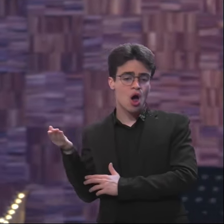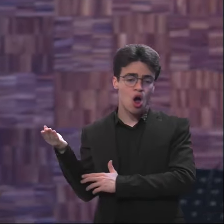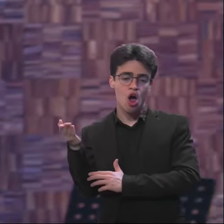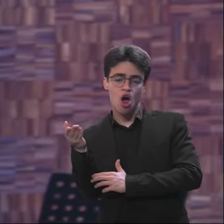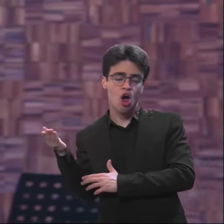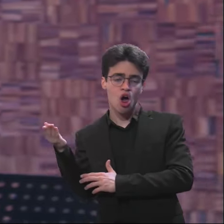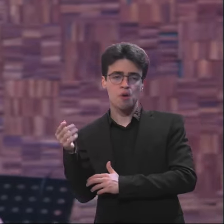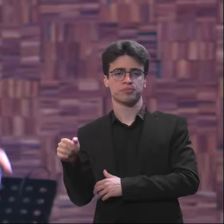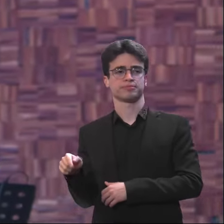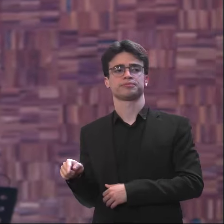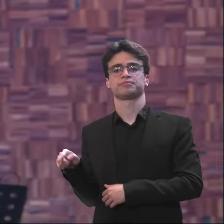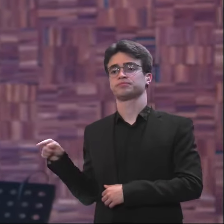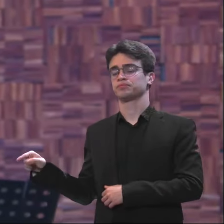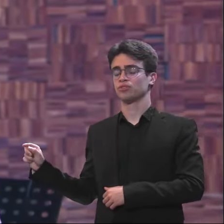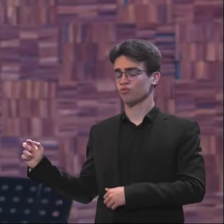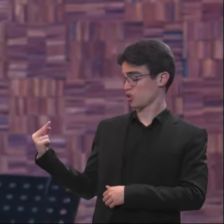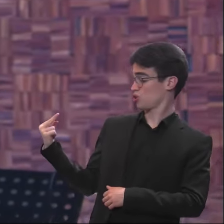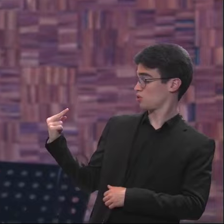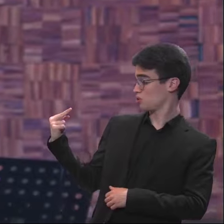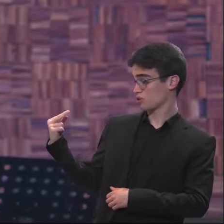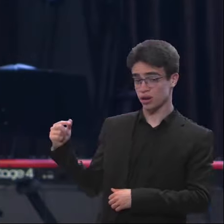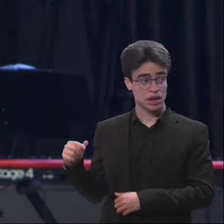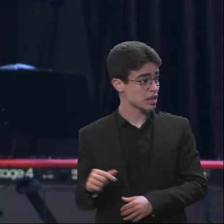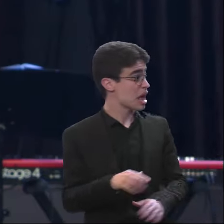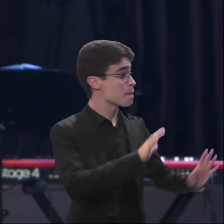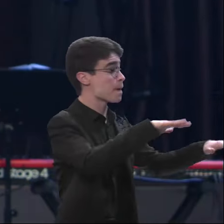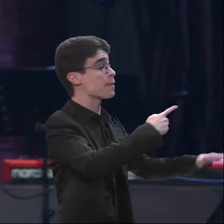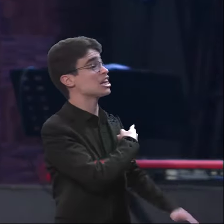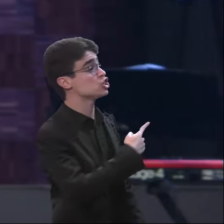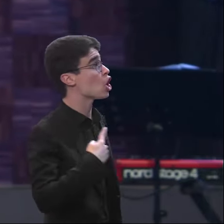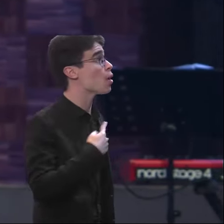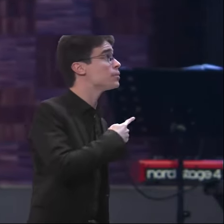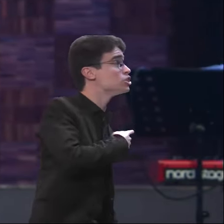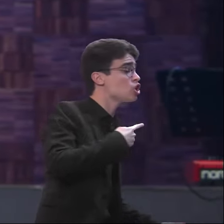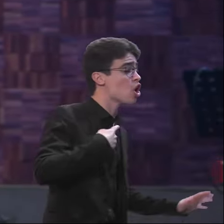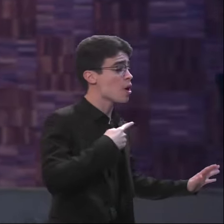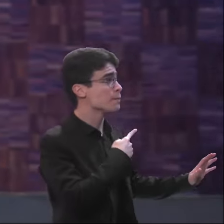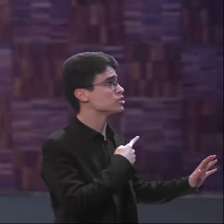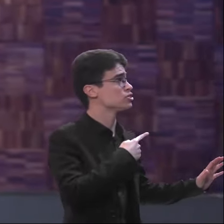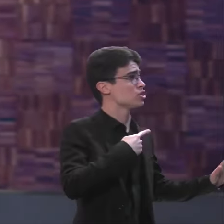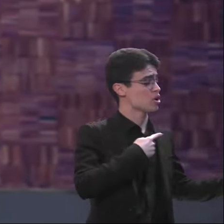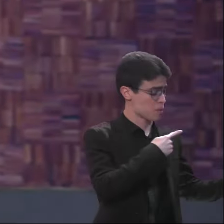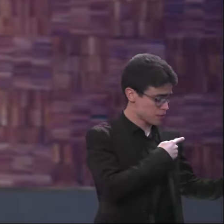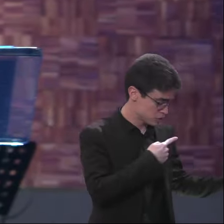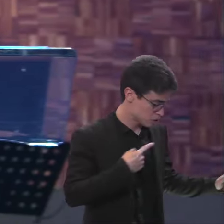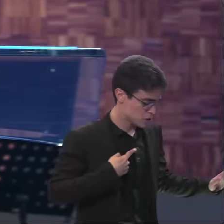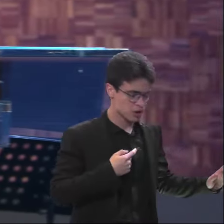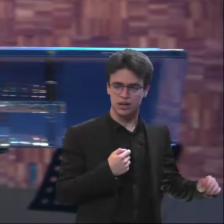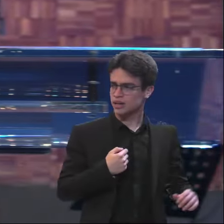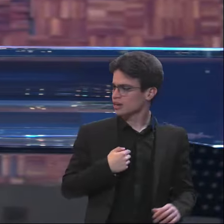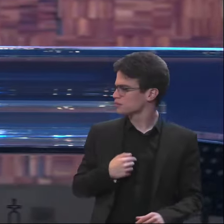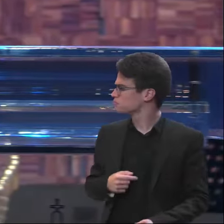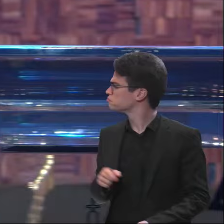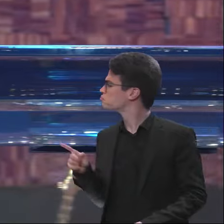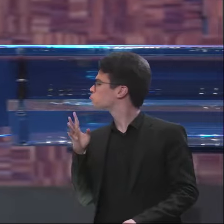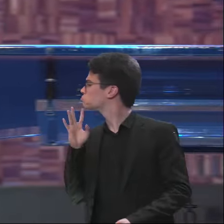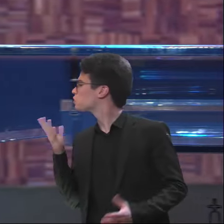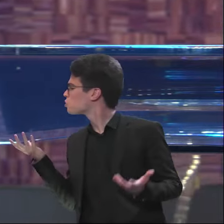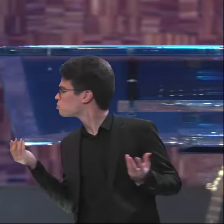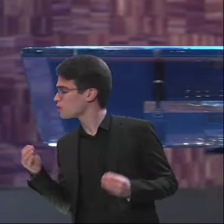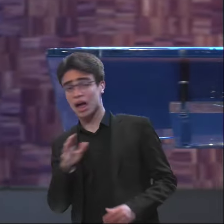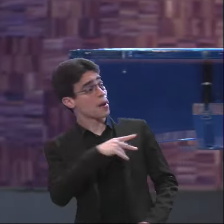E aquele moço, quando me viu, ele começou a me chamar assim: pastor, pastor. E eu fui lá, falei: de onde você me conhece? Na